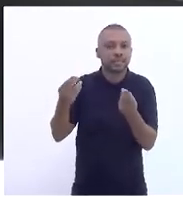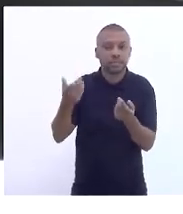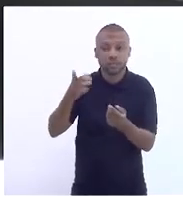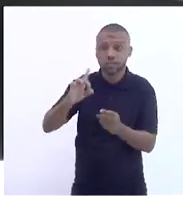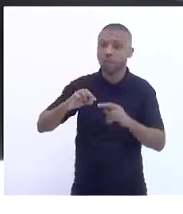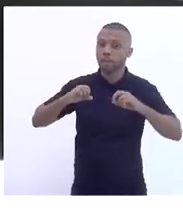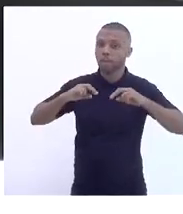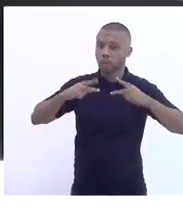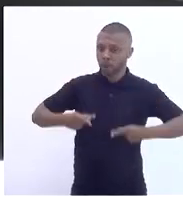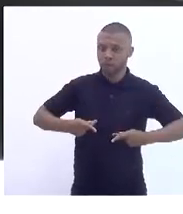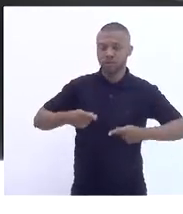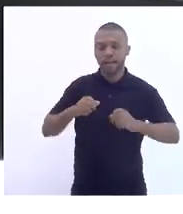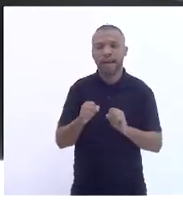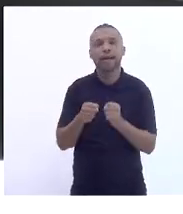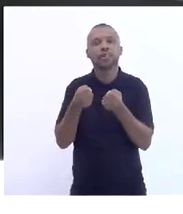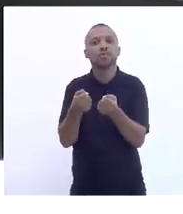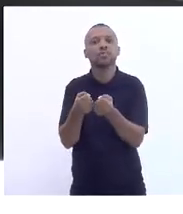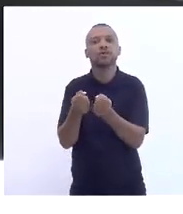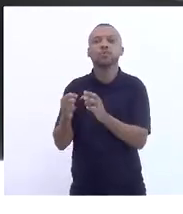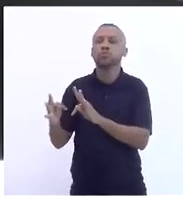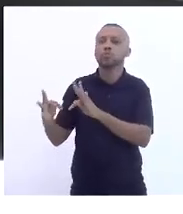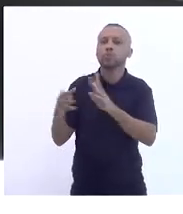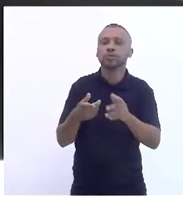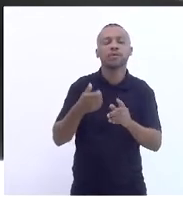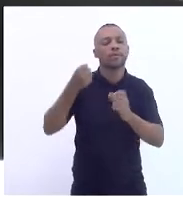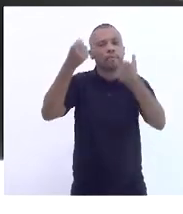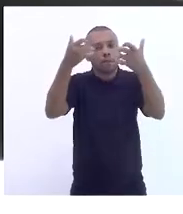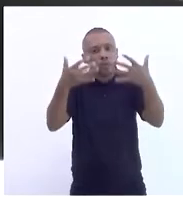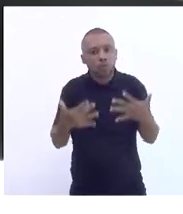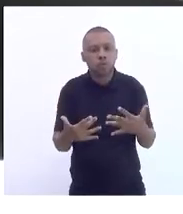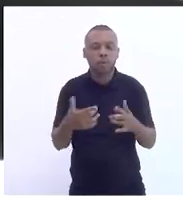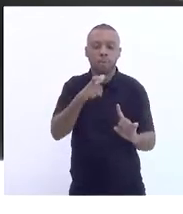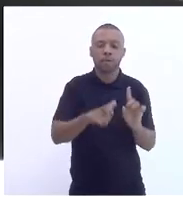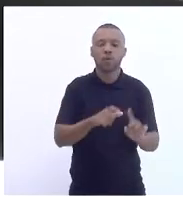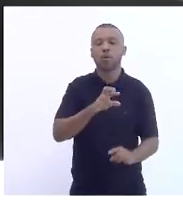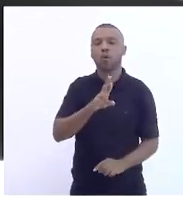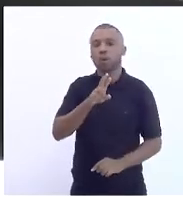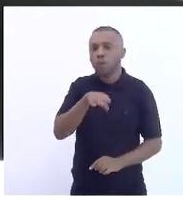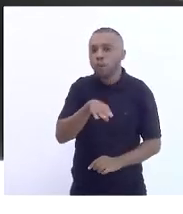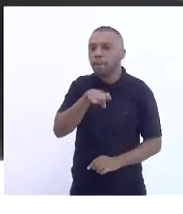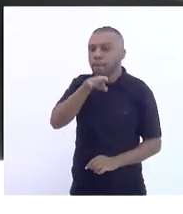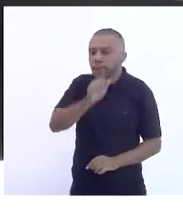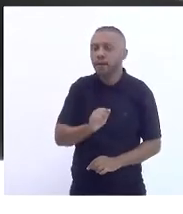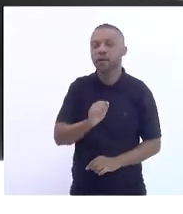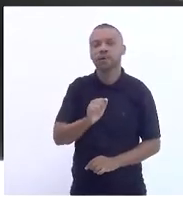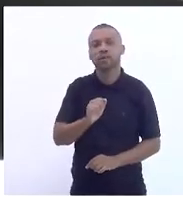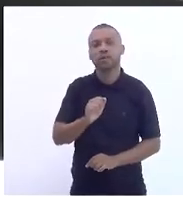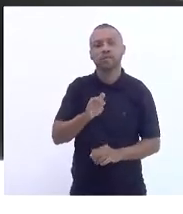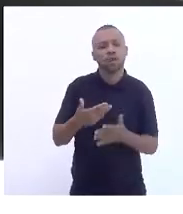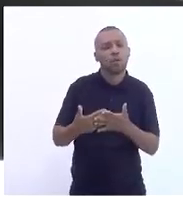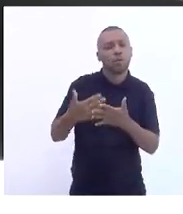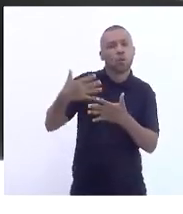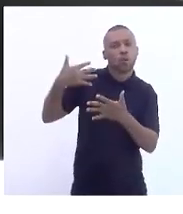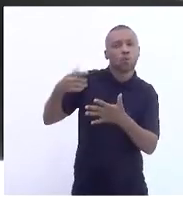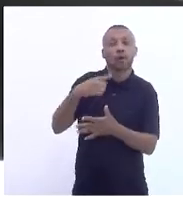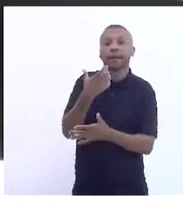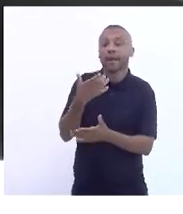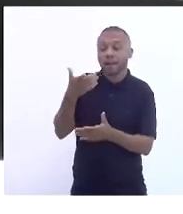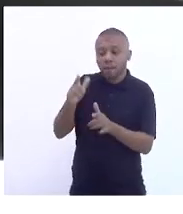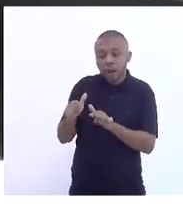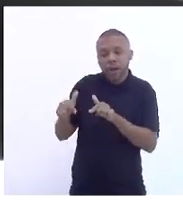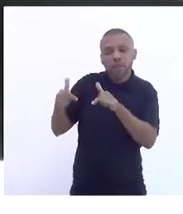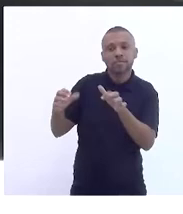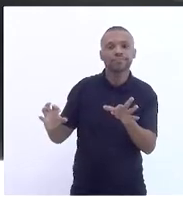Humanos é garantiu tudo isso que foi falado aqui também pelo rombo aí pelos que antecederam a gente quer uma ação